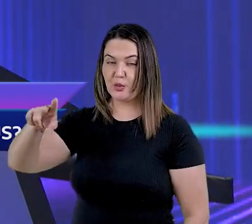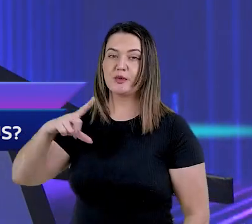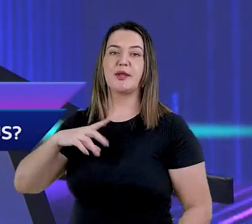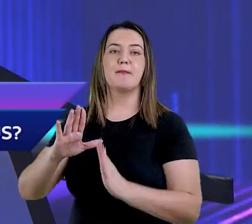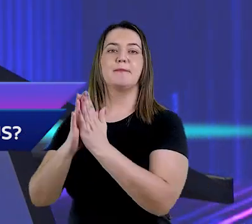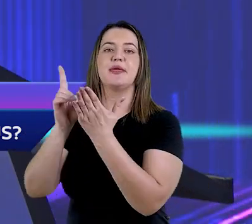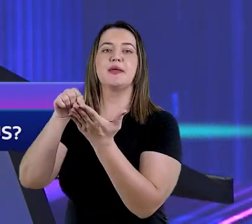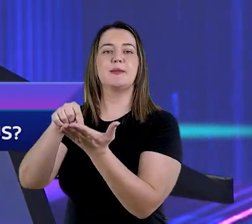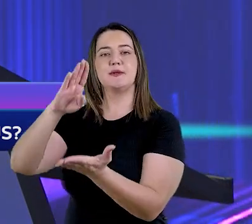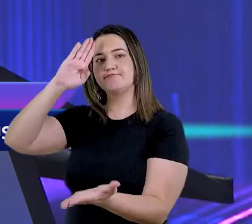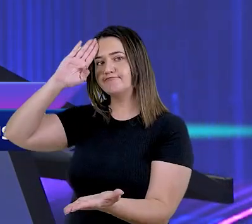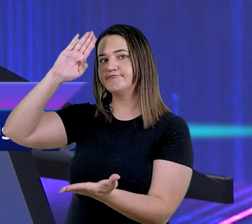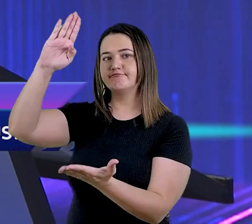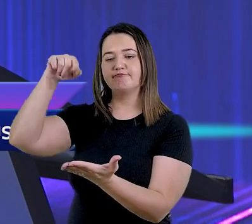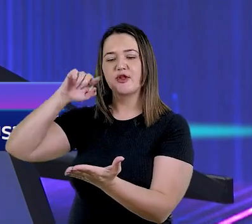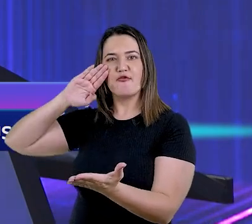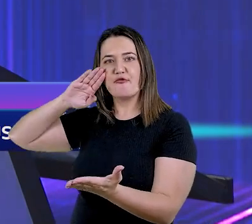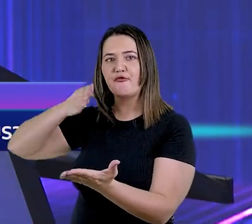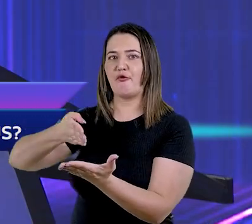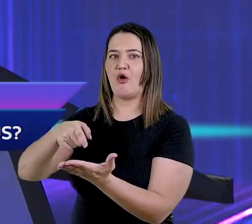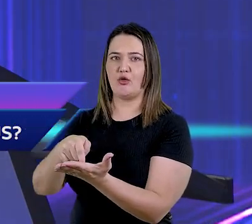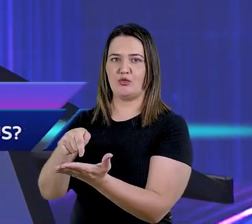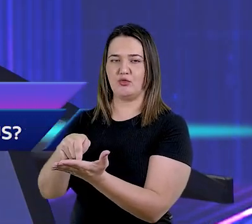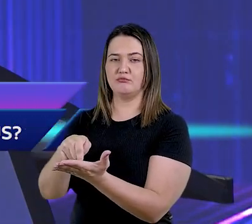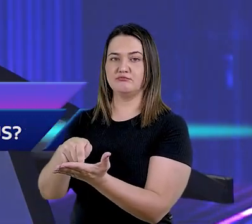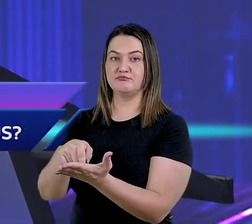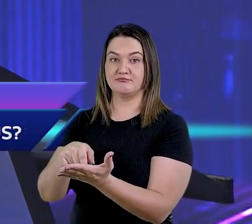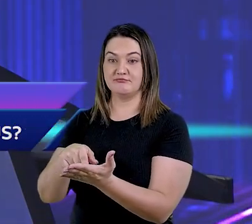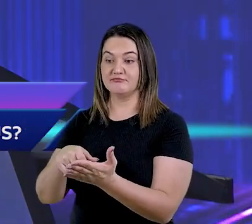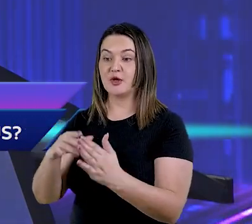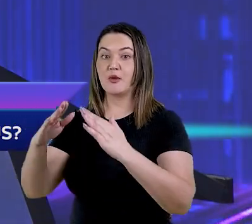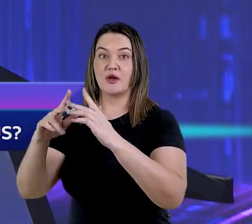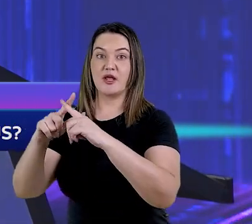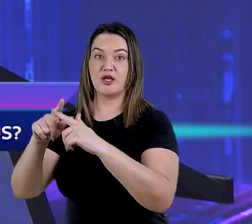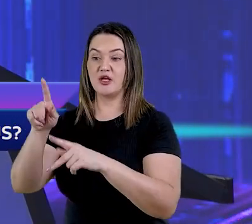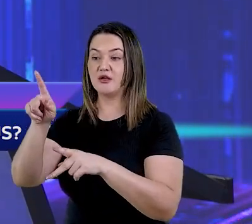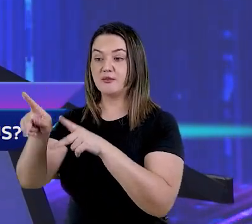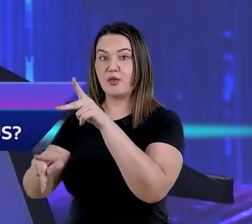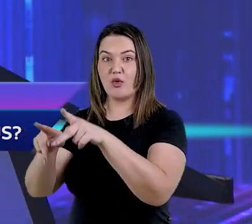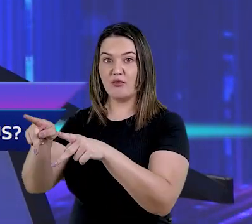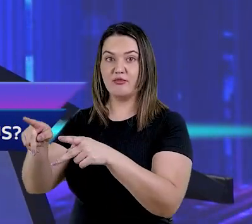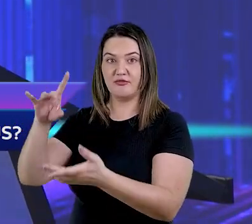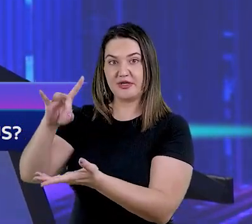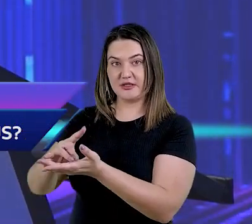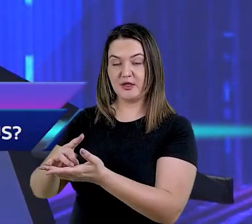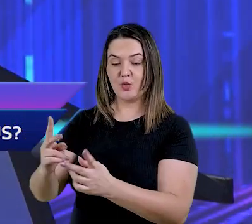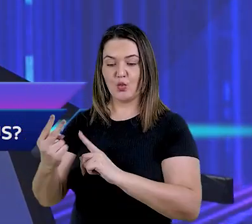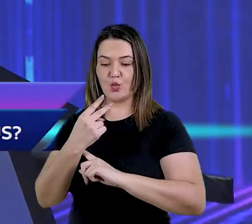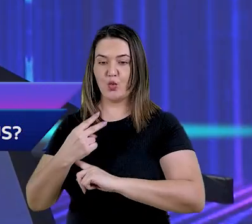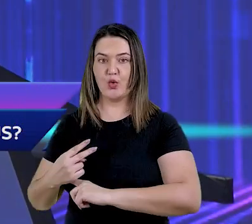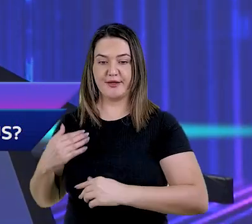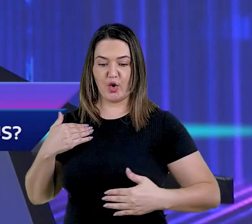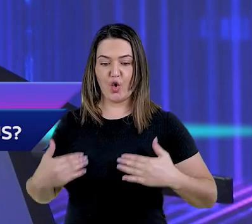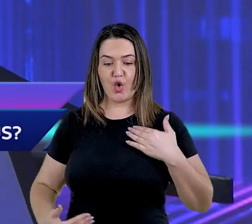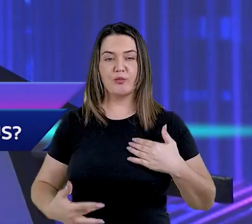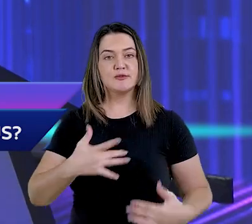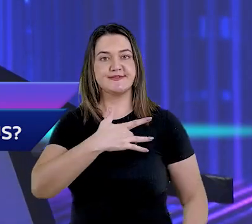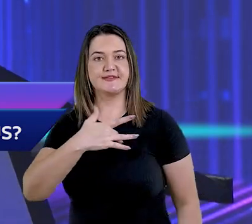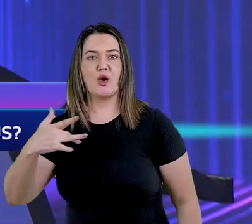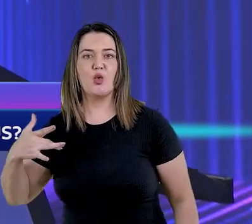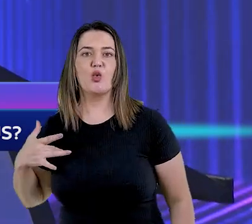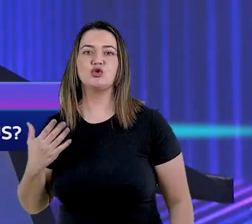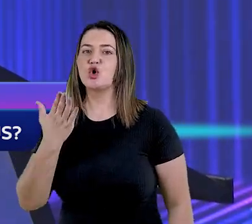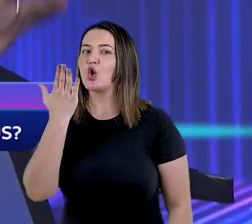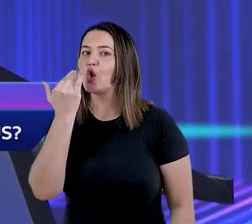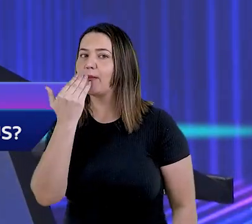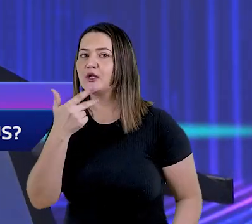regra de fé e prática. A igreja verdadeira cuida do seu corpo, usando alimentos considerados por Deus como puros,